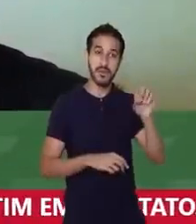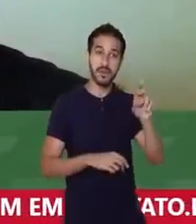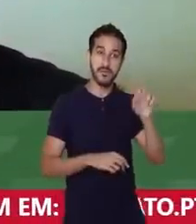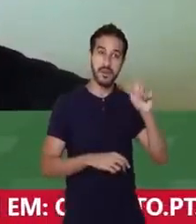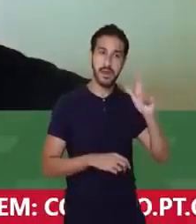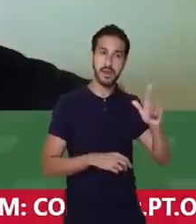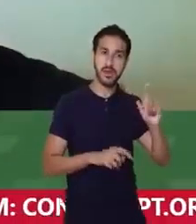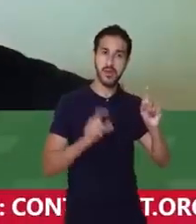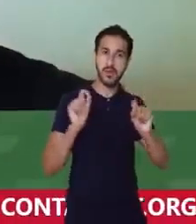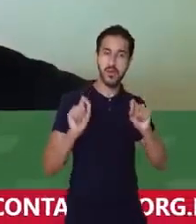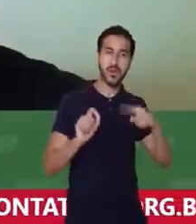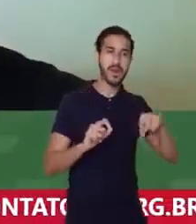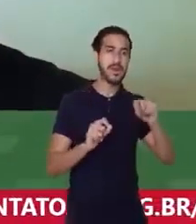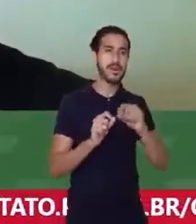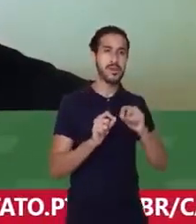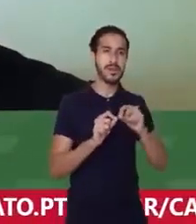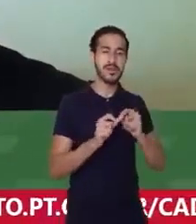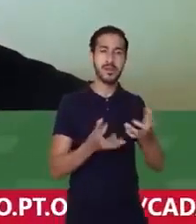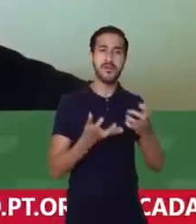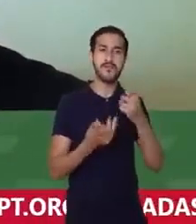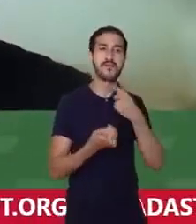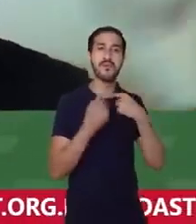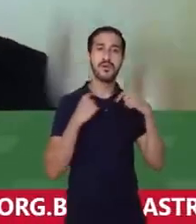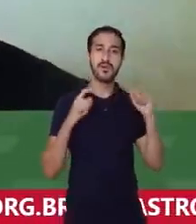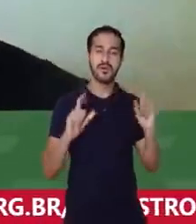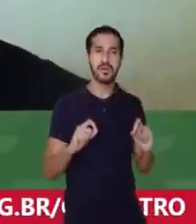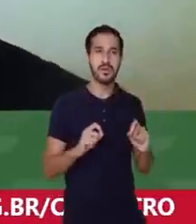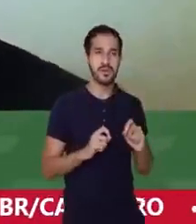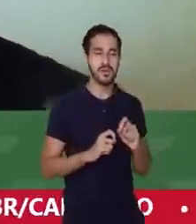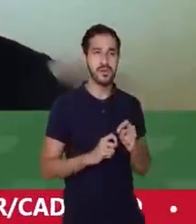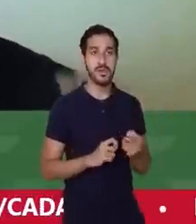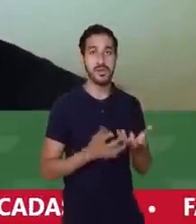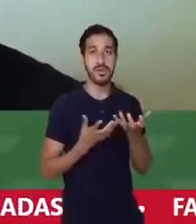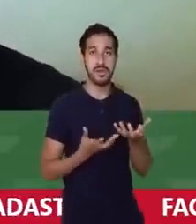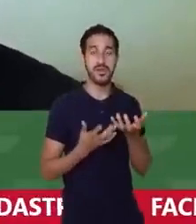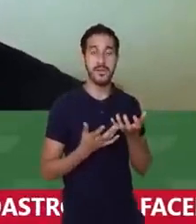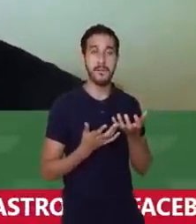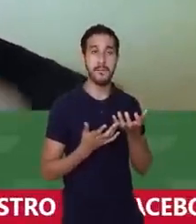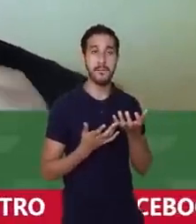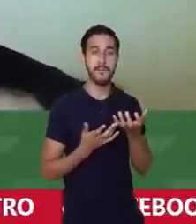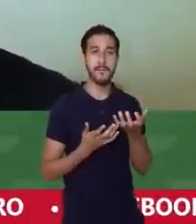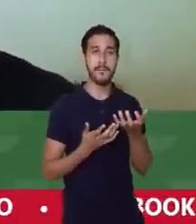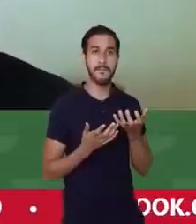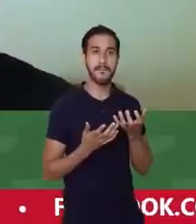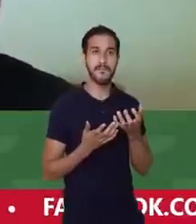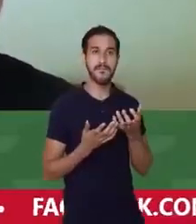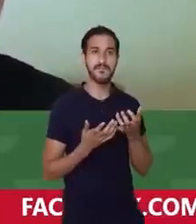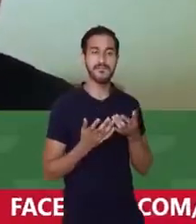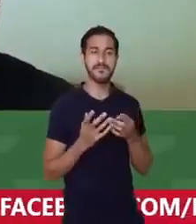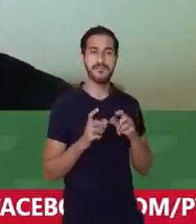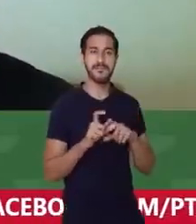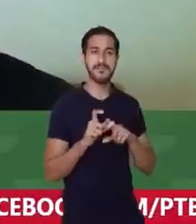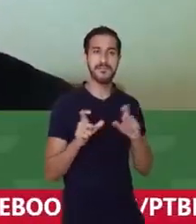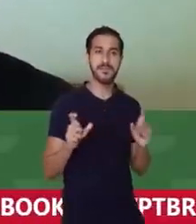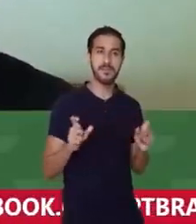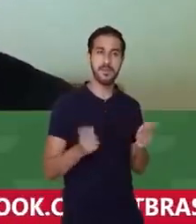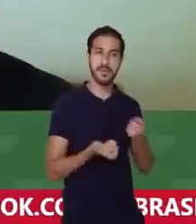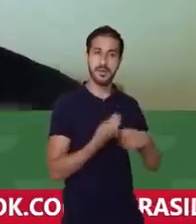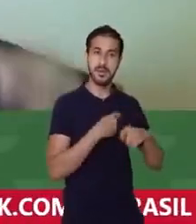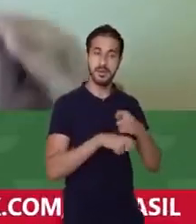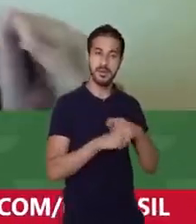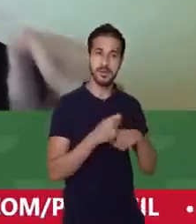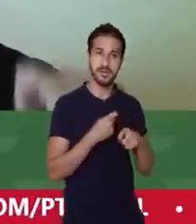neoliberal, o que a pauta neoliberal quer? Ela quer desvincular o